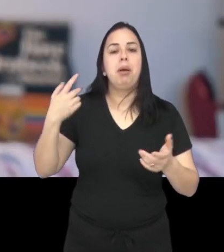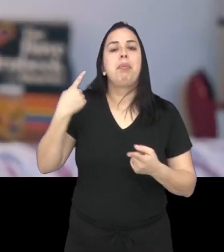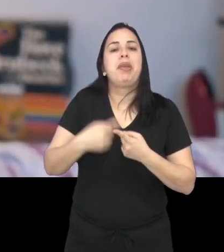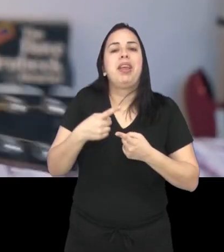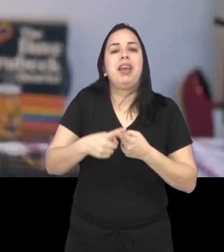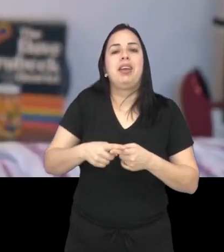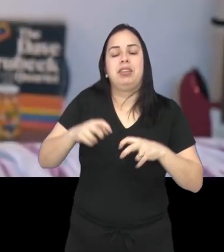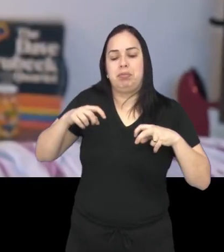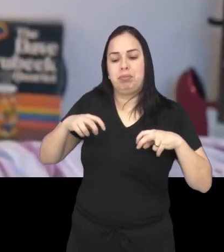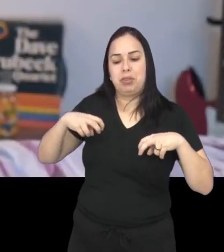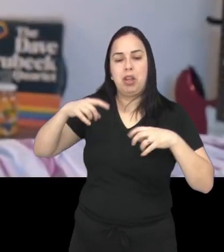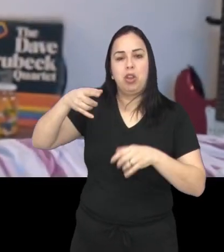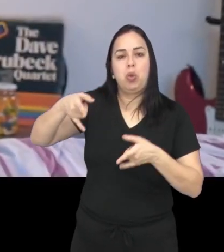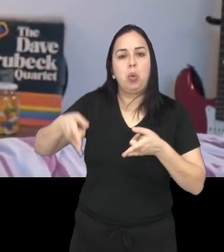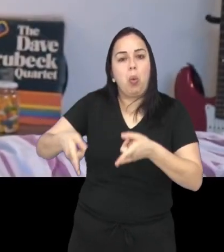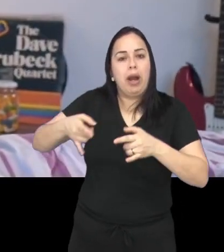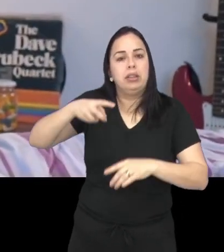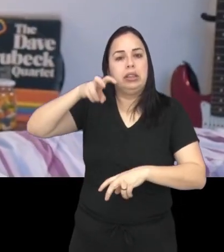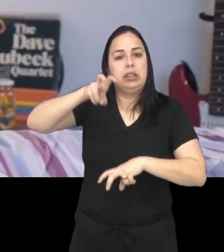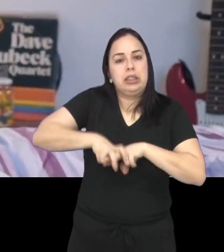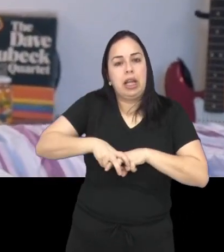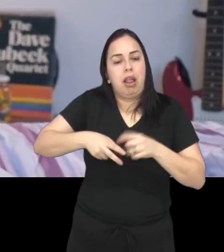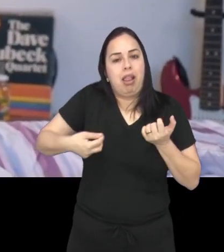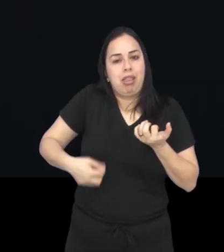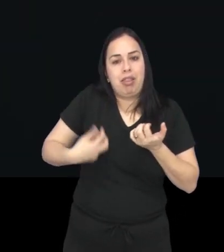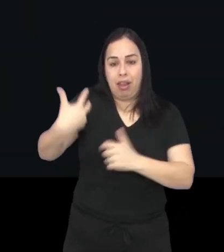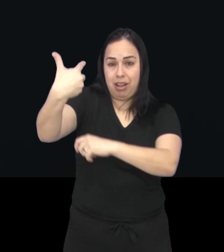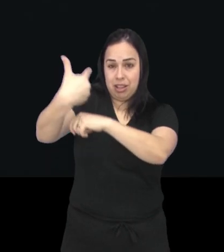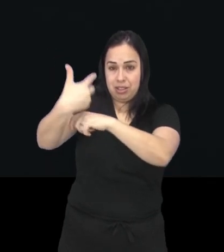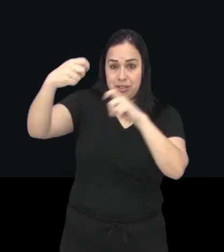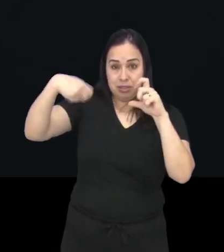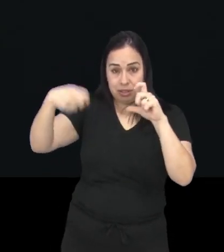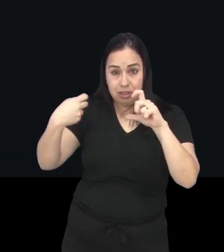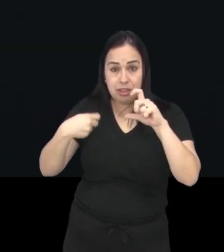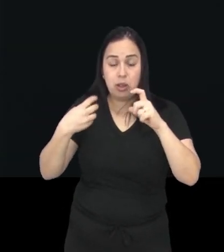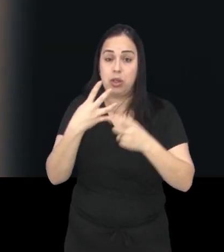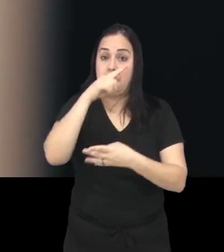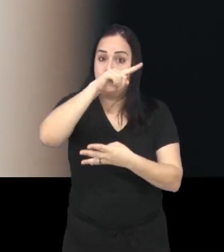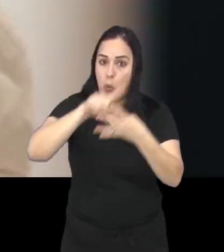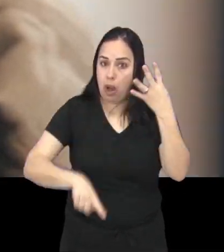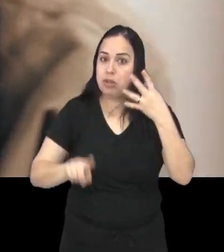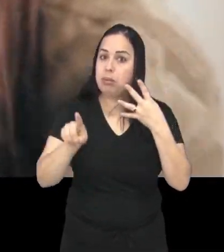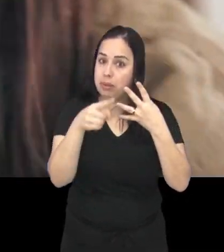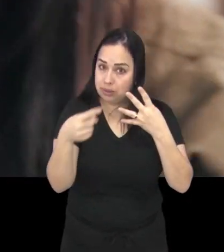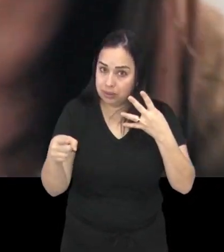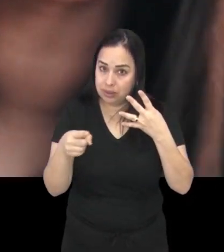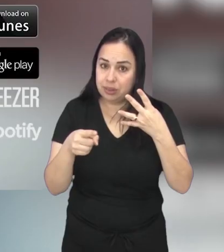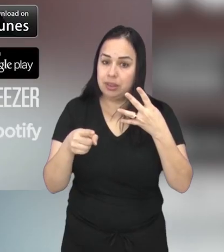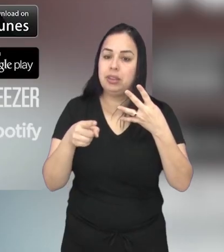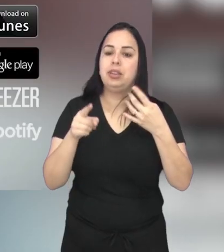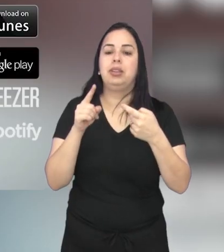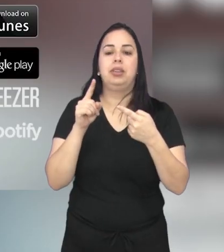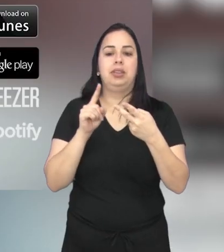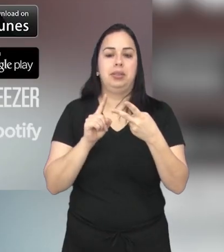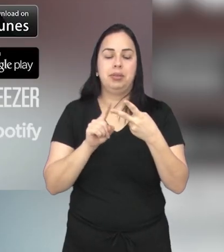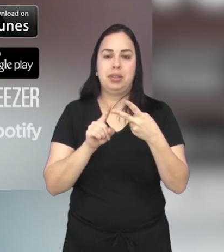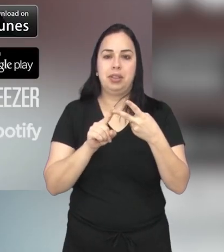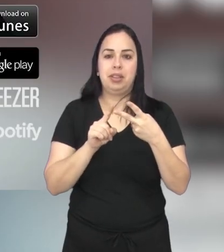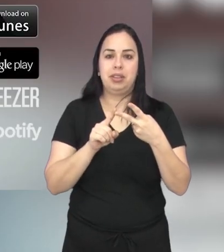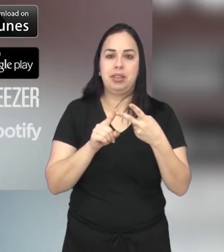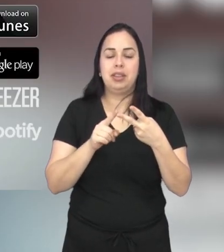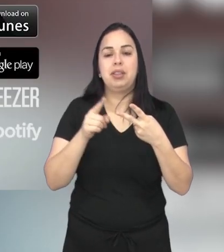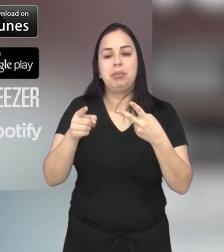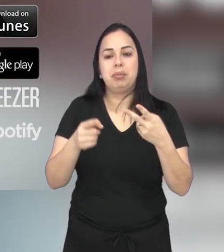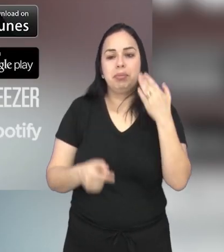referência ao local em que costumava gravar os seus primeiros covers. O mini-álbum conta com 4 músicas, incluindo o cover de Pra Você